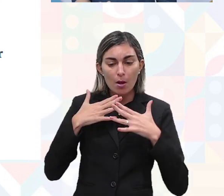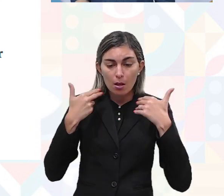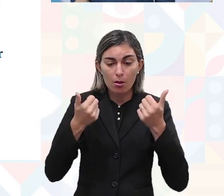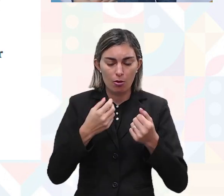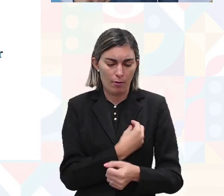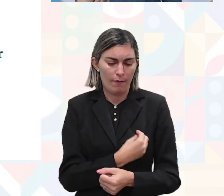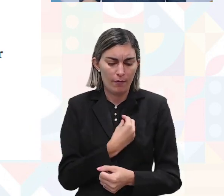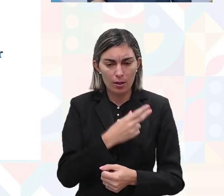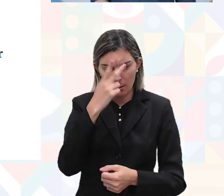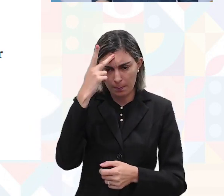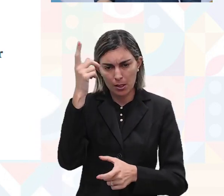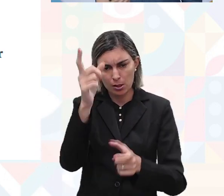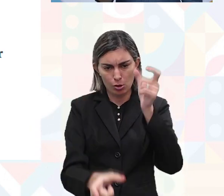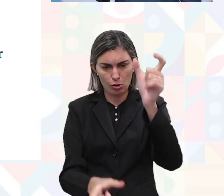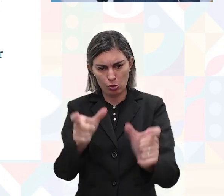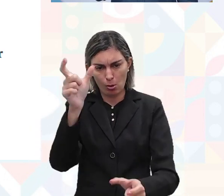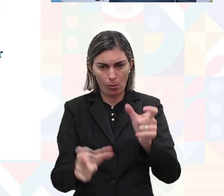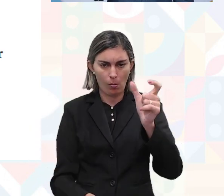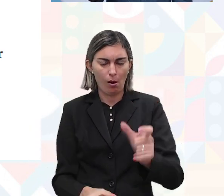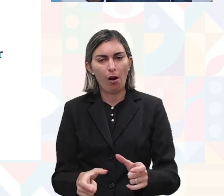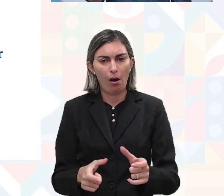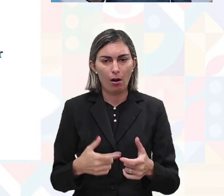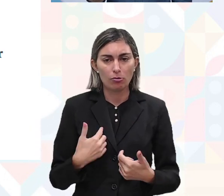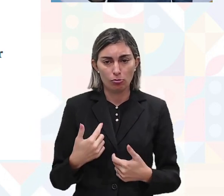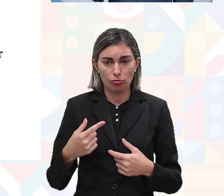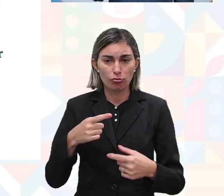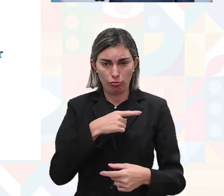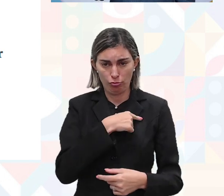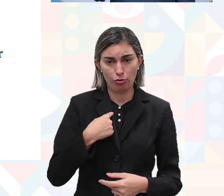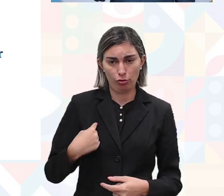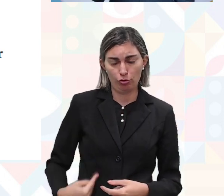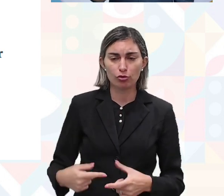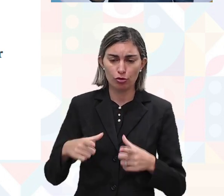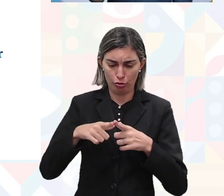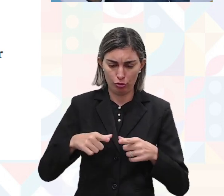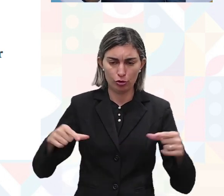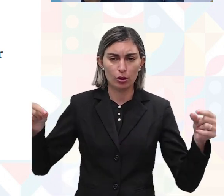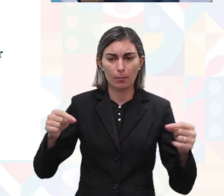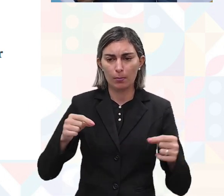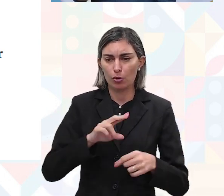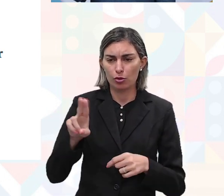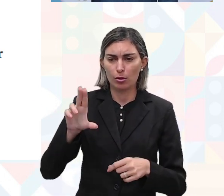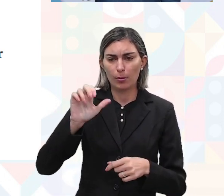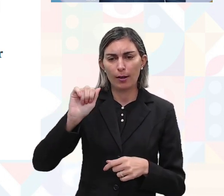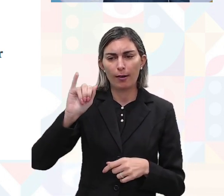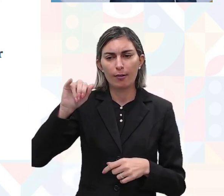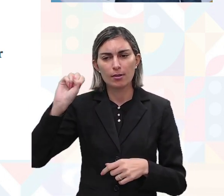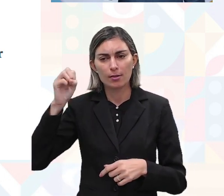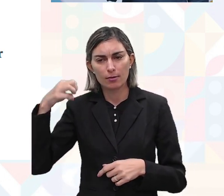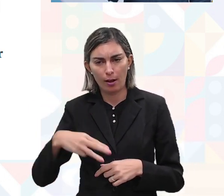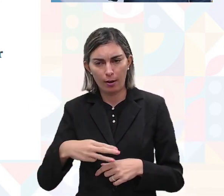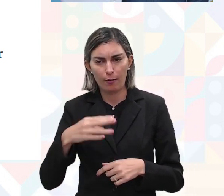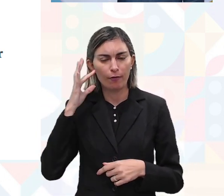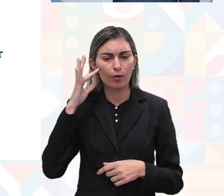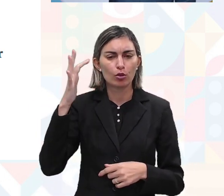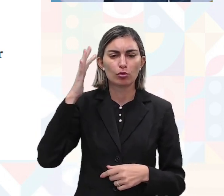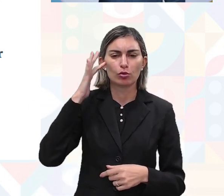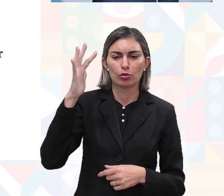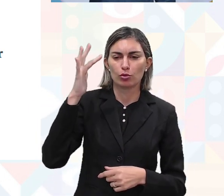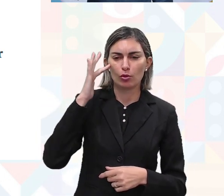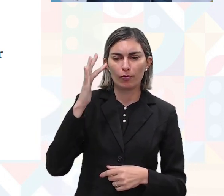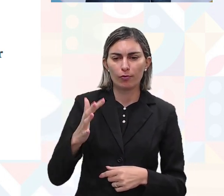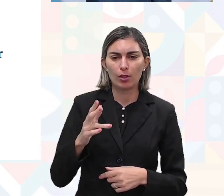das pessoas em seu entorno, que os japoneses chamam de Kaizen. Então, a filosofia Kaizen é uma